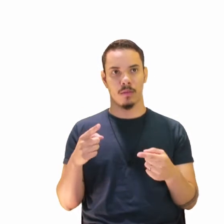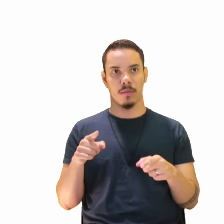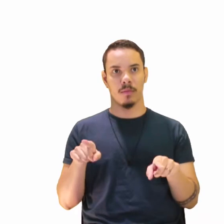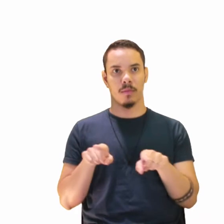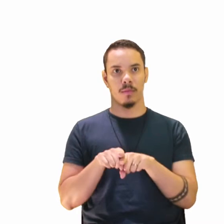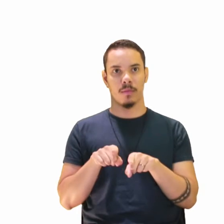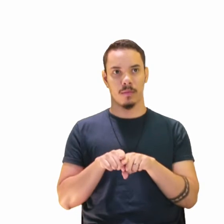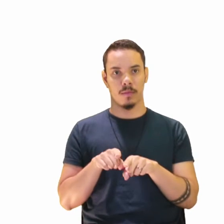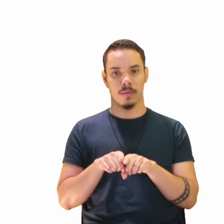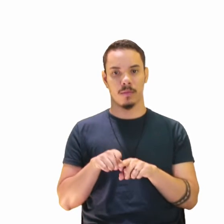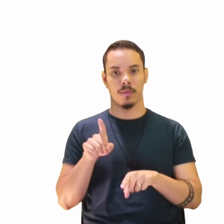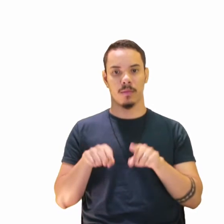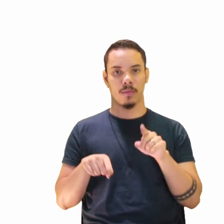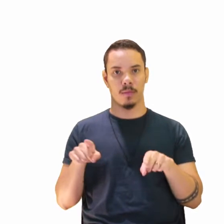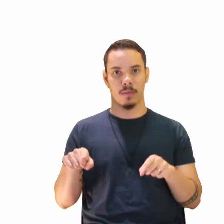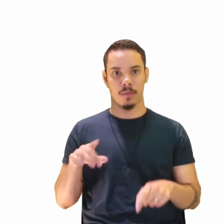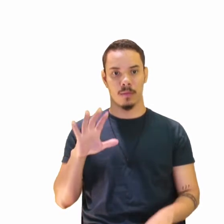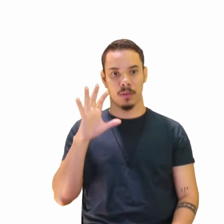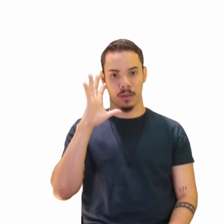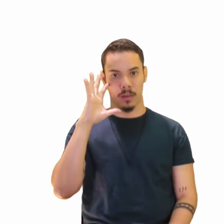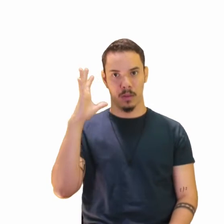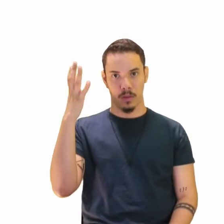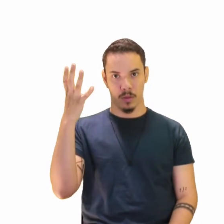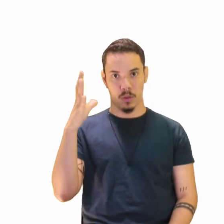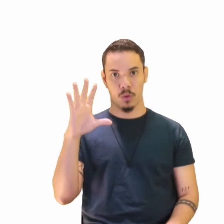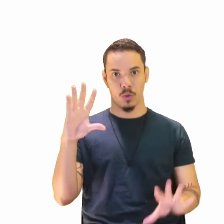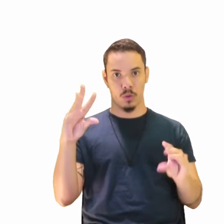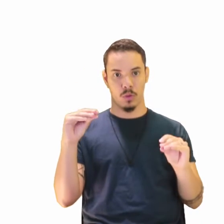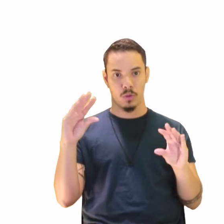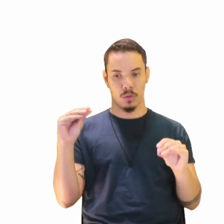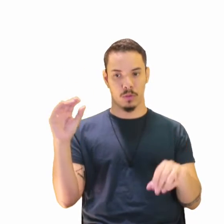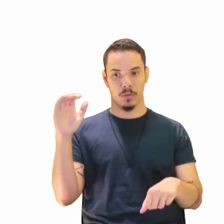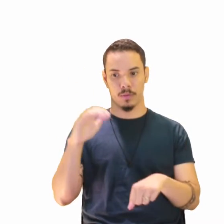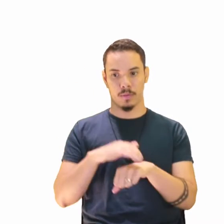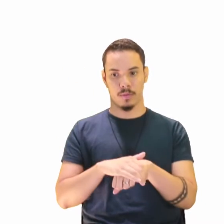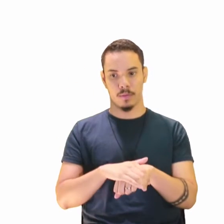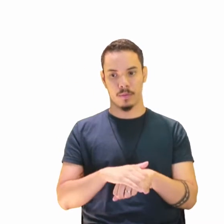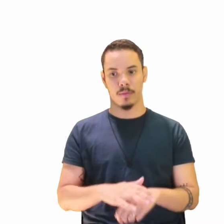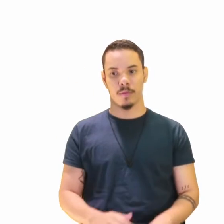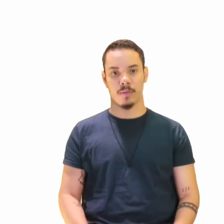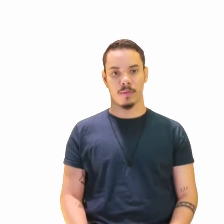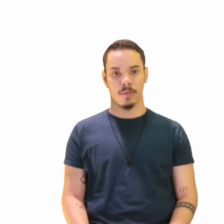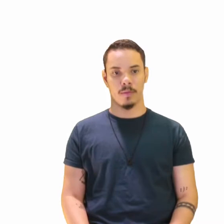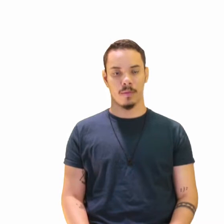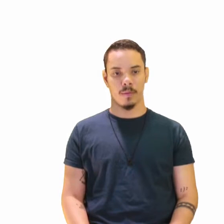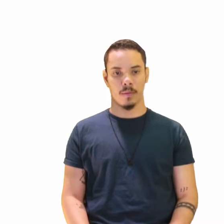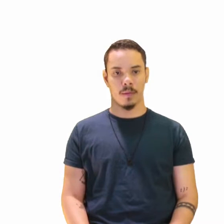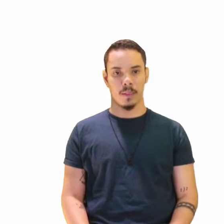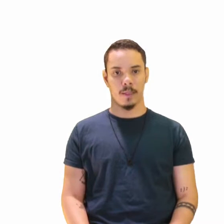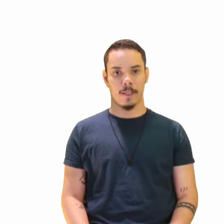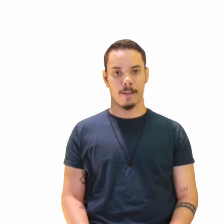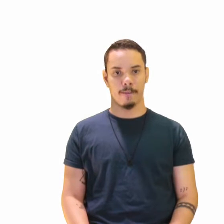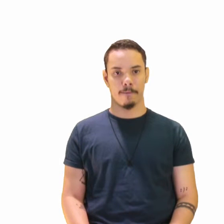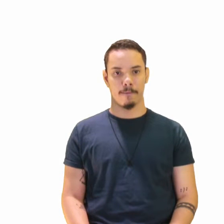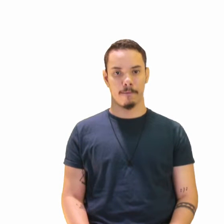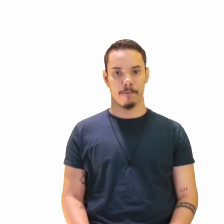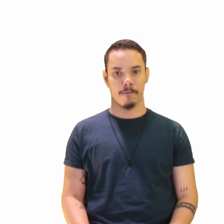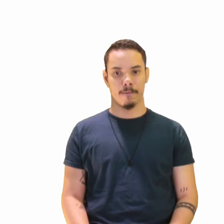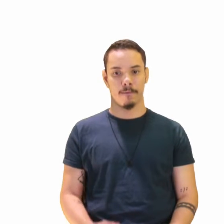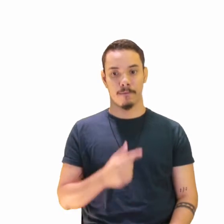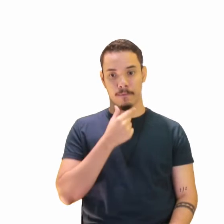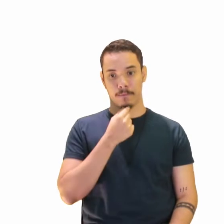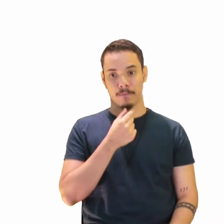ao calor tempestuoso da noite. Então, aqui é de Manuel